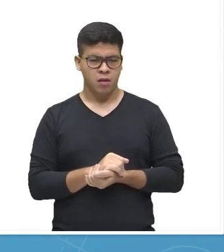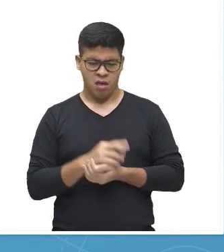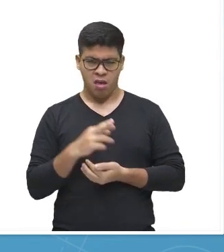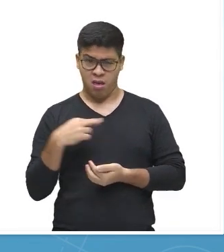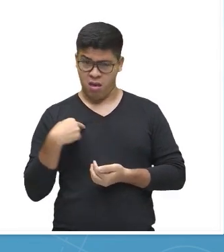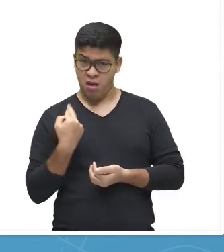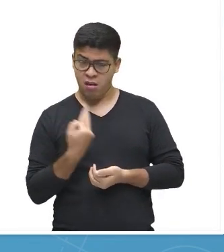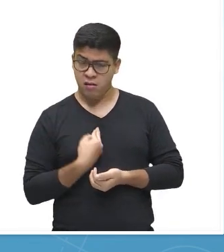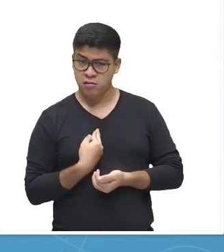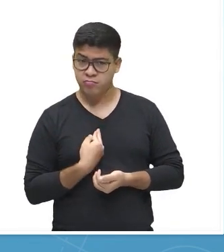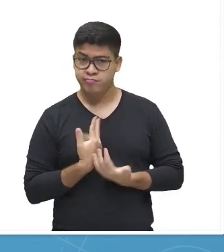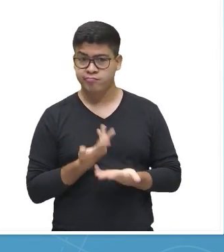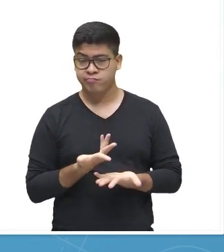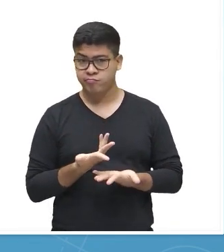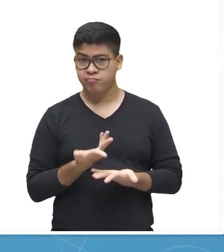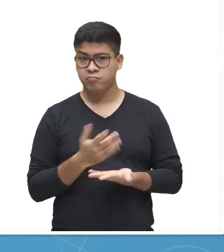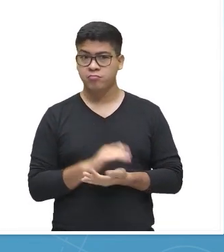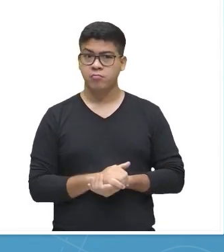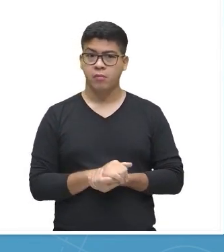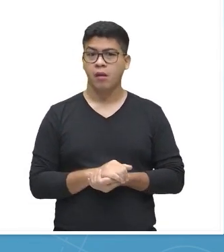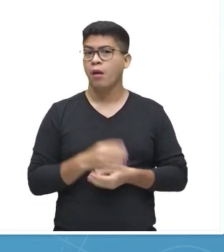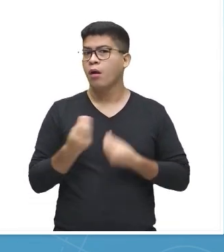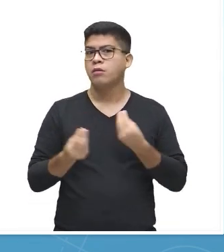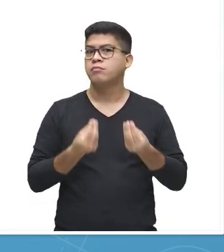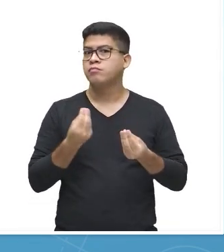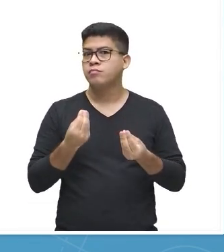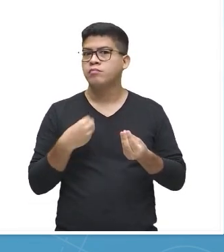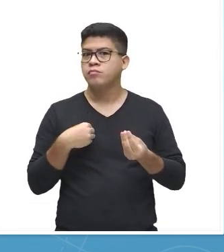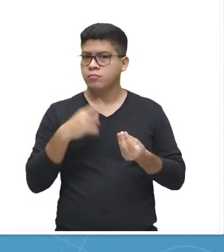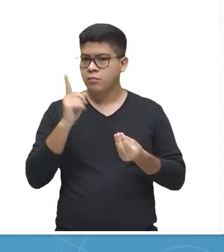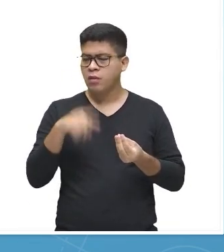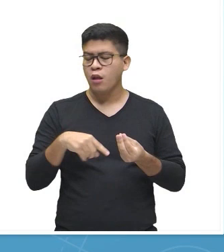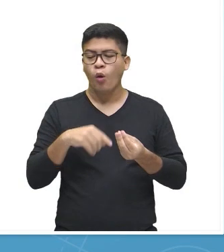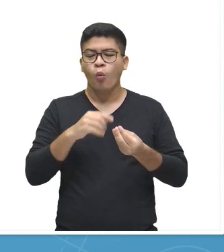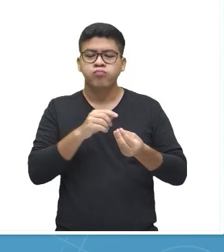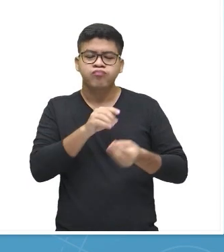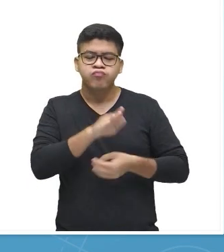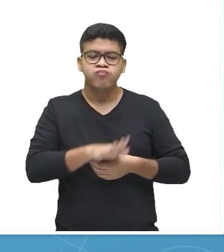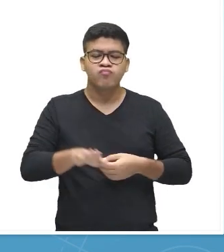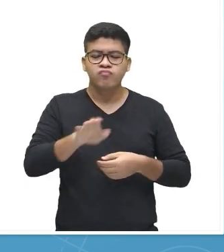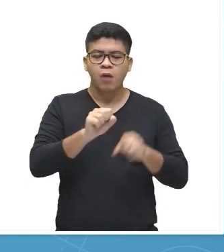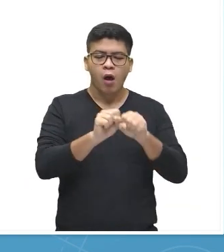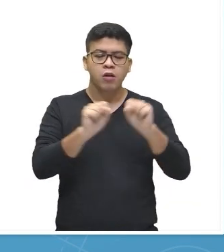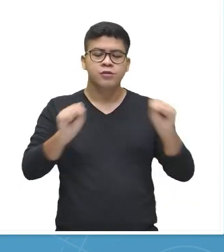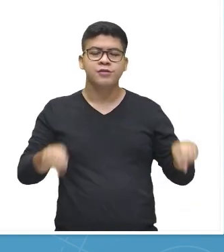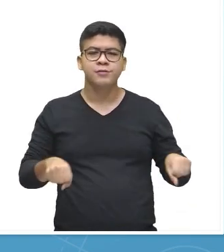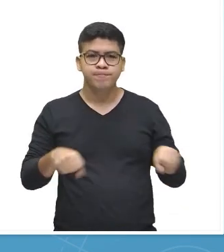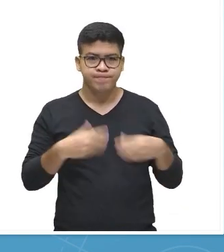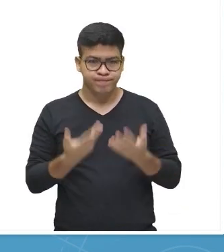religião? Não. Nós vimos que a religião é um sistema, então não.